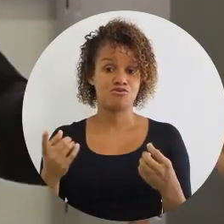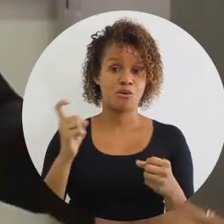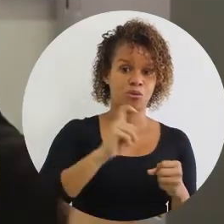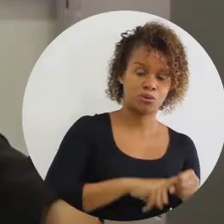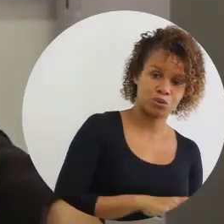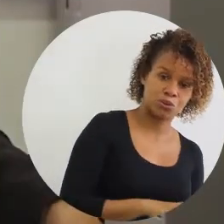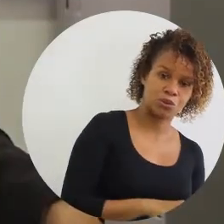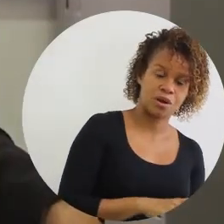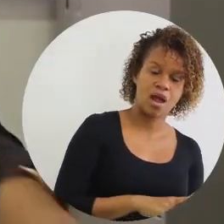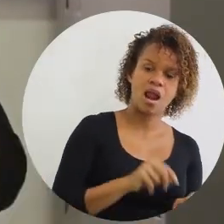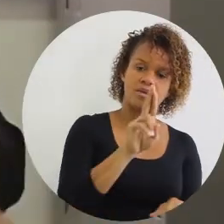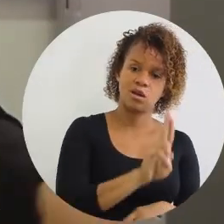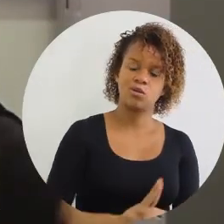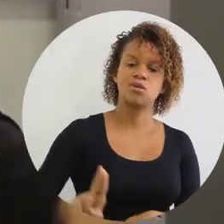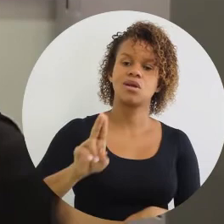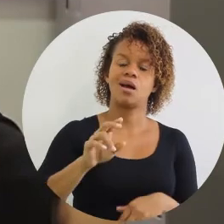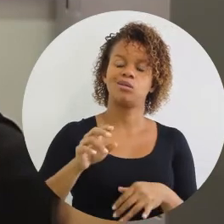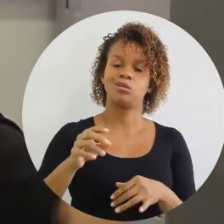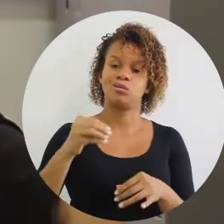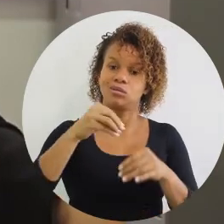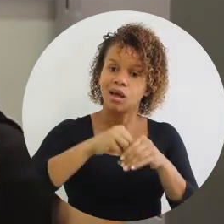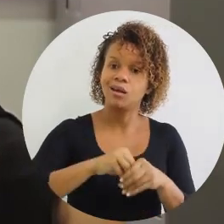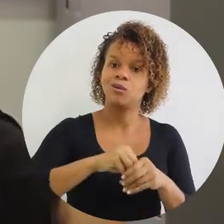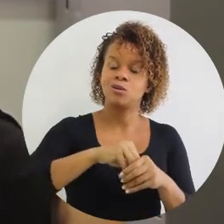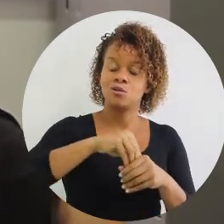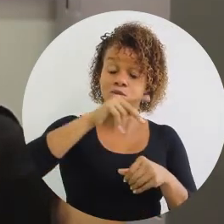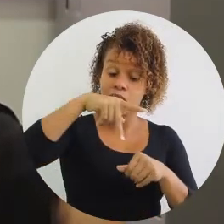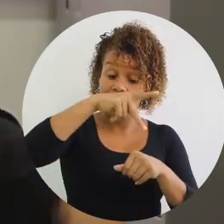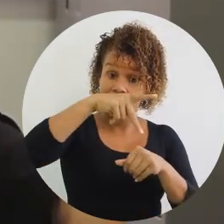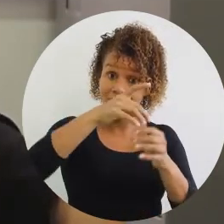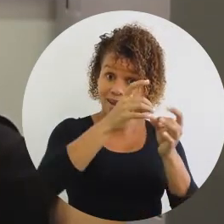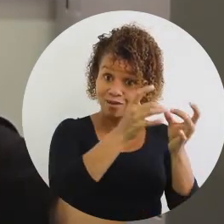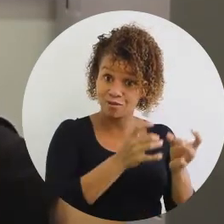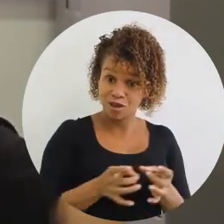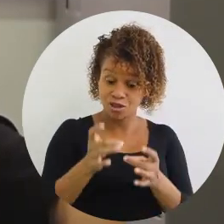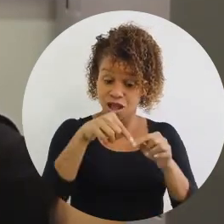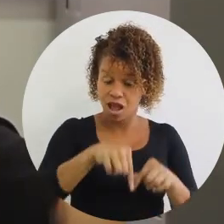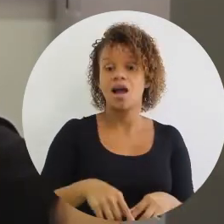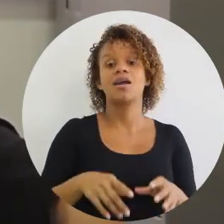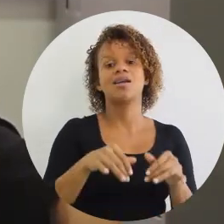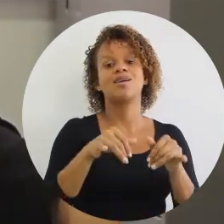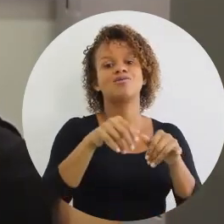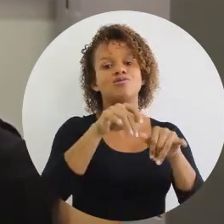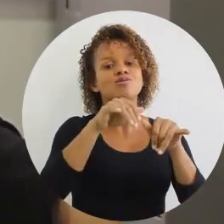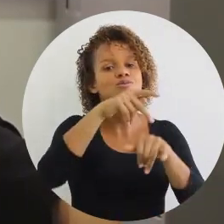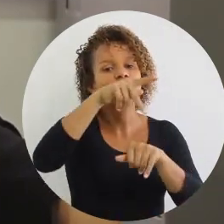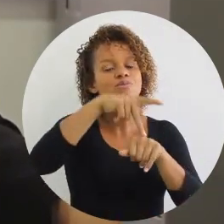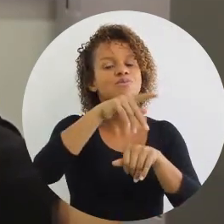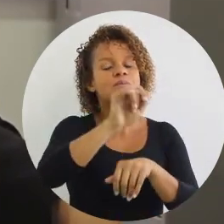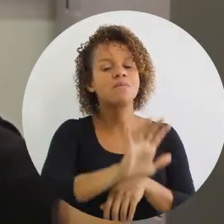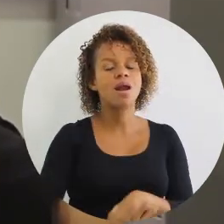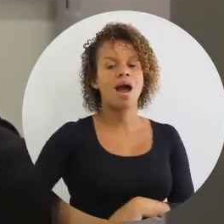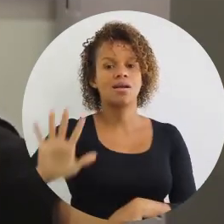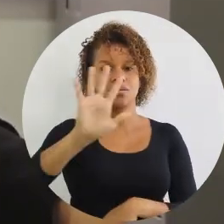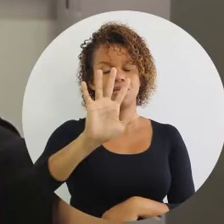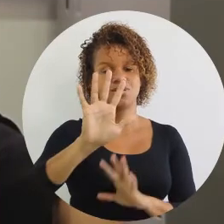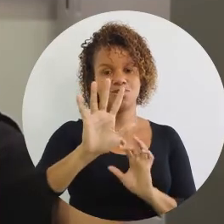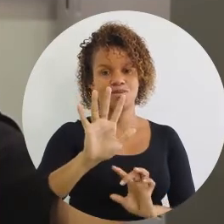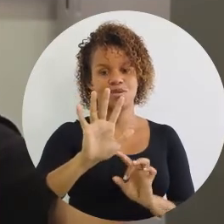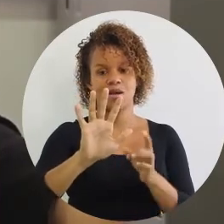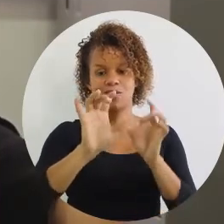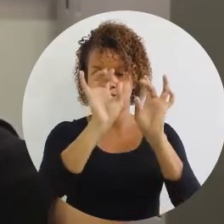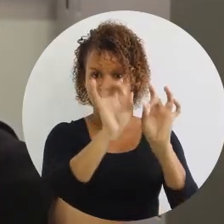ela foi usada no mercado interno. Se ela foi usada no mercado interno, ela não tem essa isenção, porque o drawback é exclusivo para